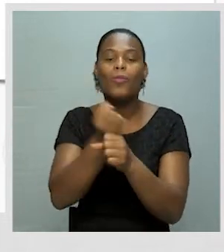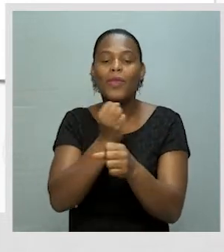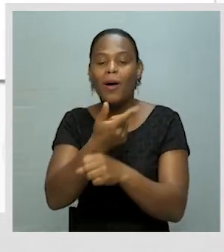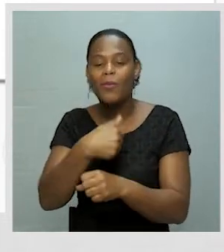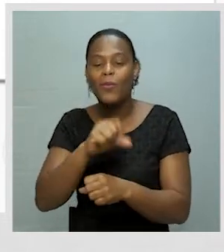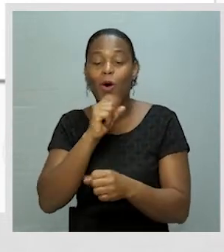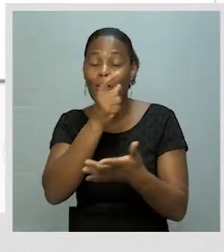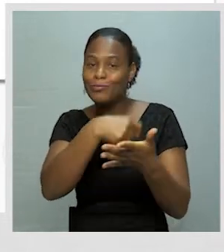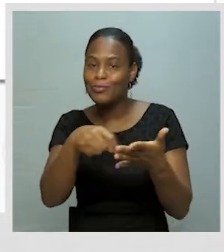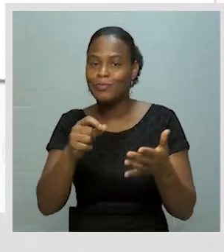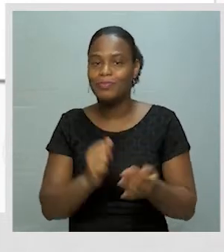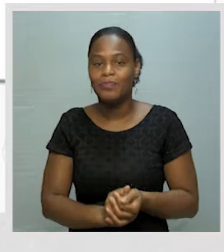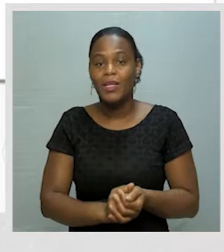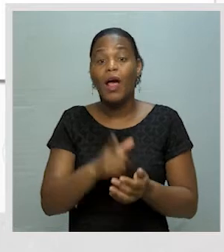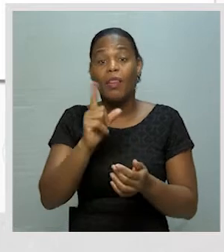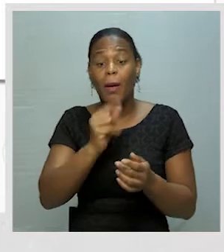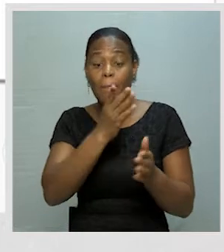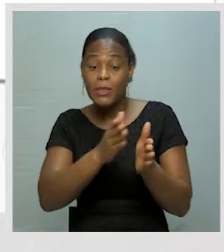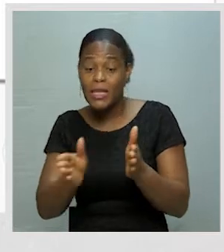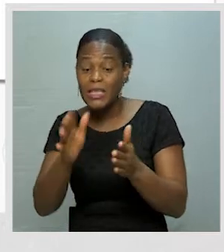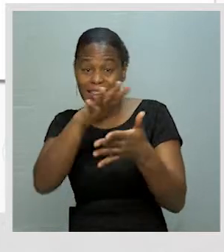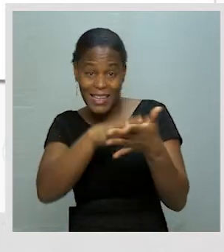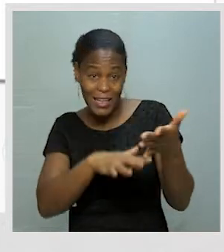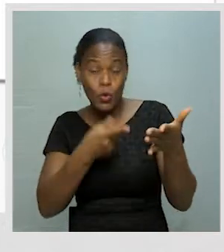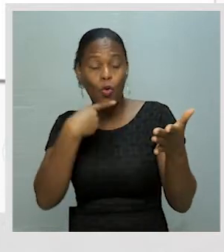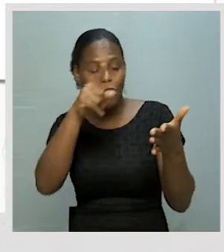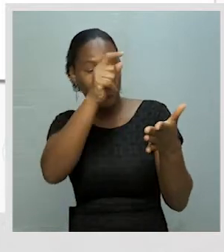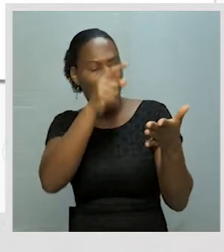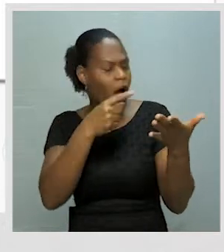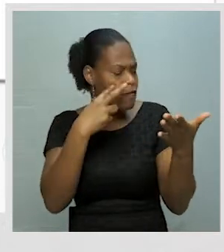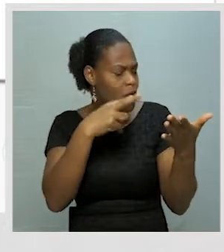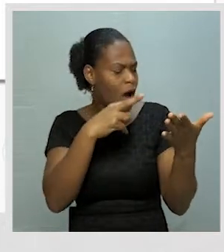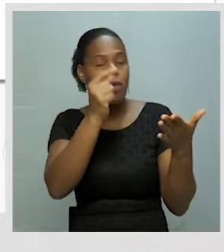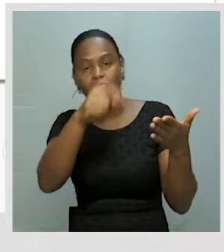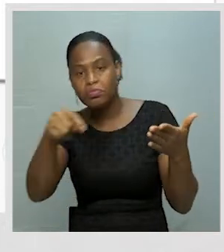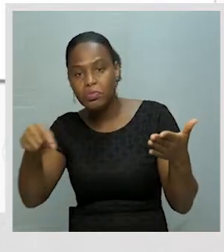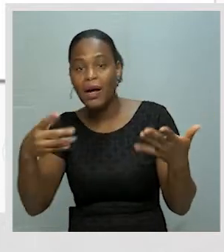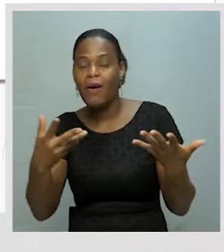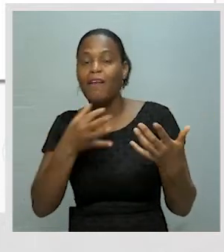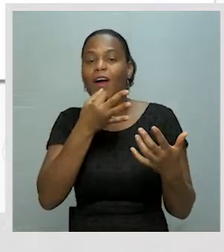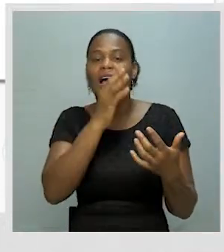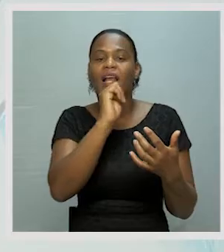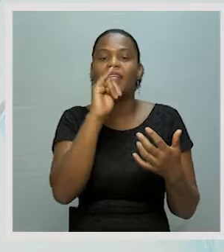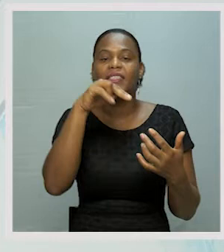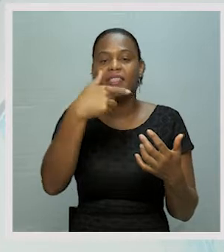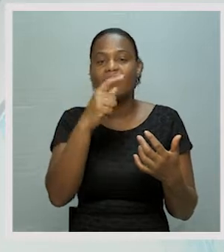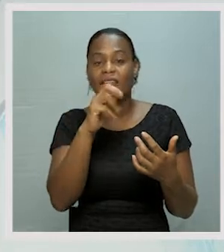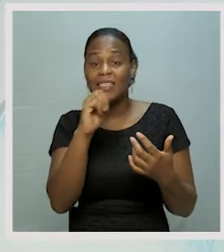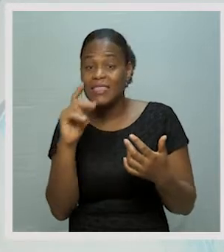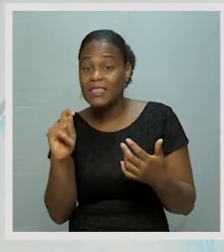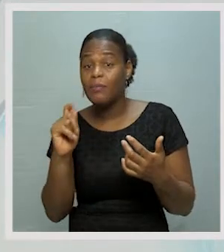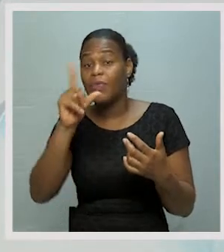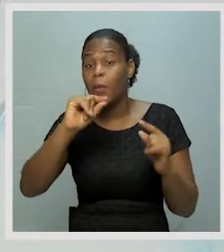processo de reescrita de um texto. Vamos falar da síntese e vamos falar do resumo. Antes